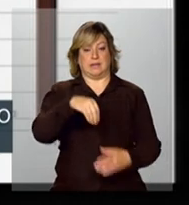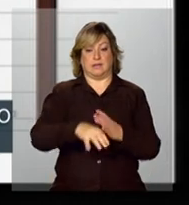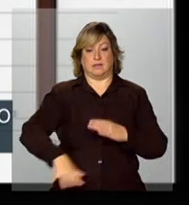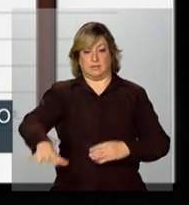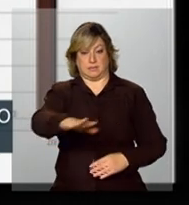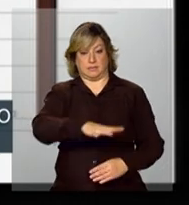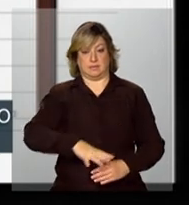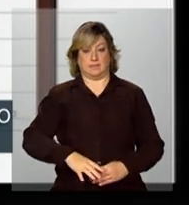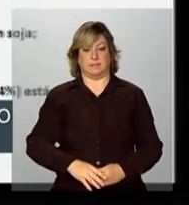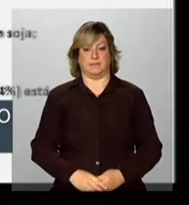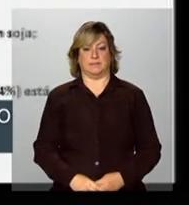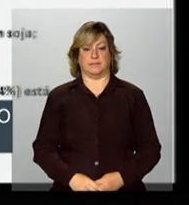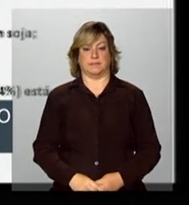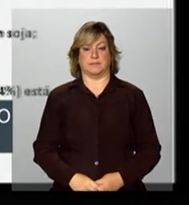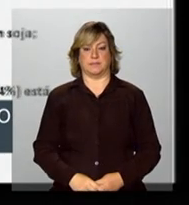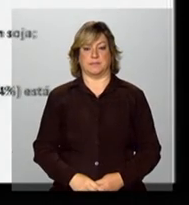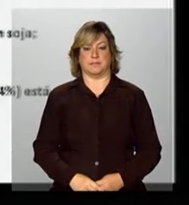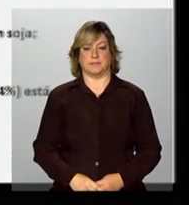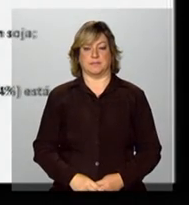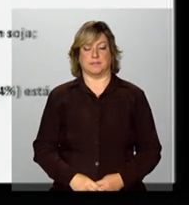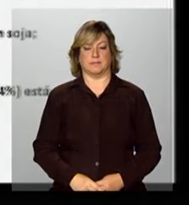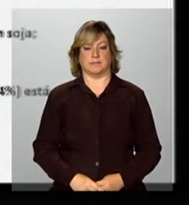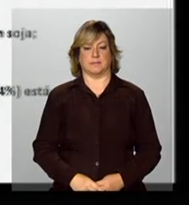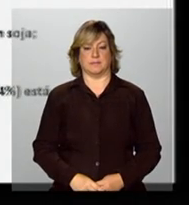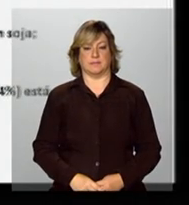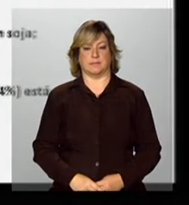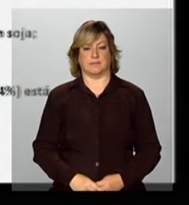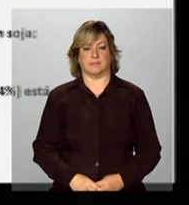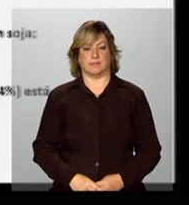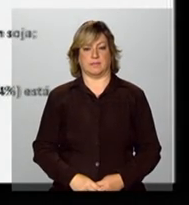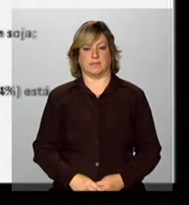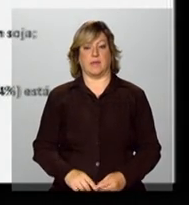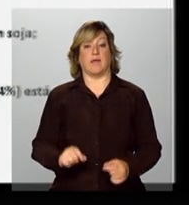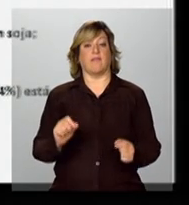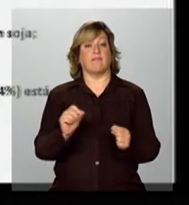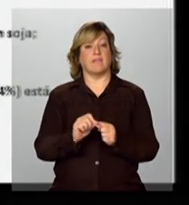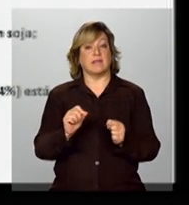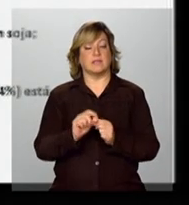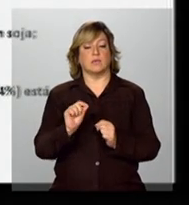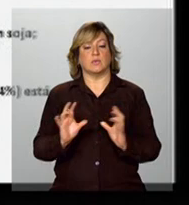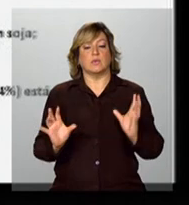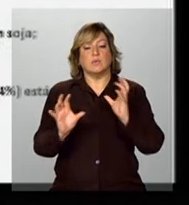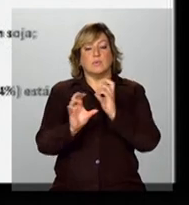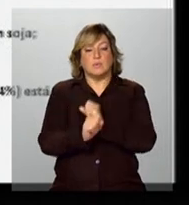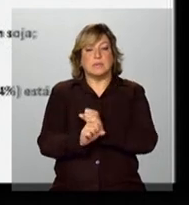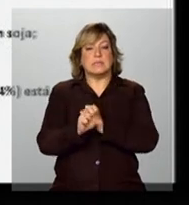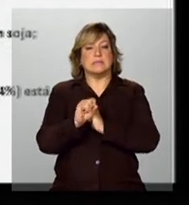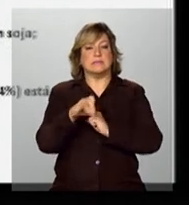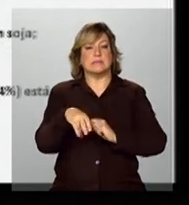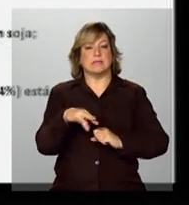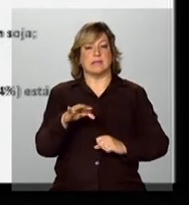desflorestamentos. Bom, fazendo uma síntese, né, do resultado,